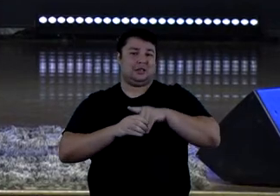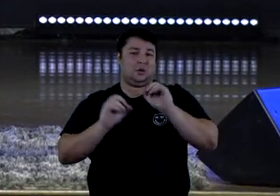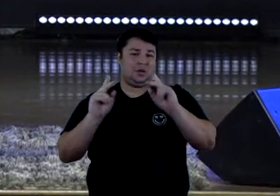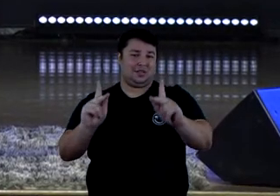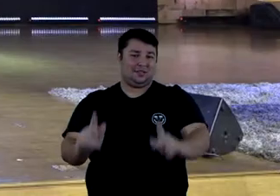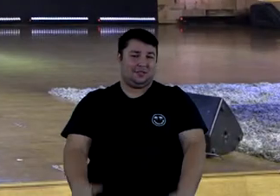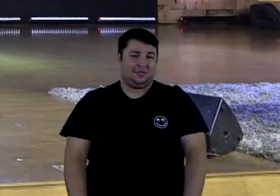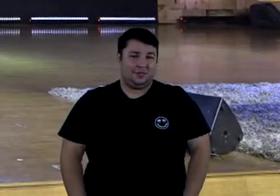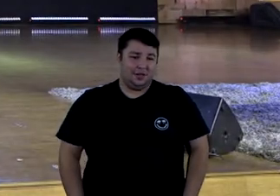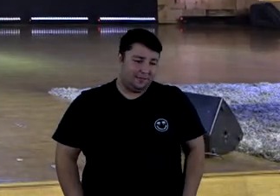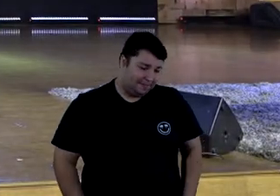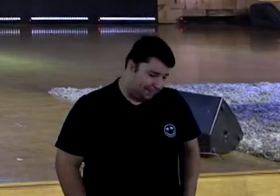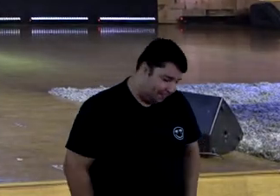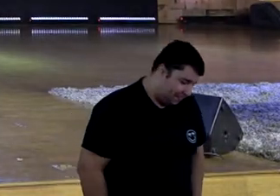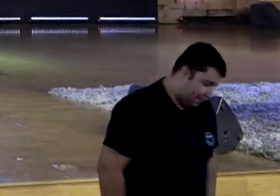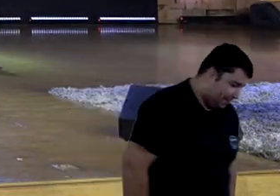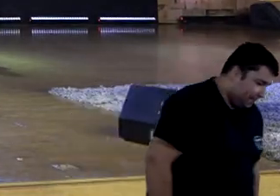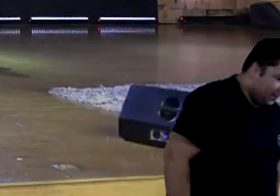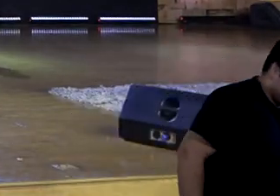semeadura.